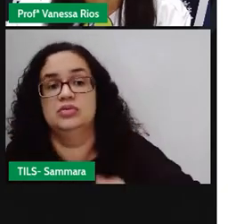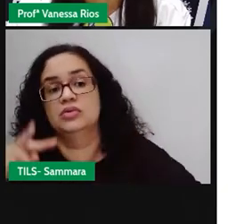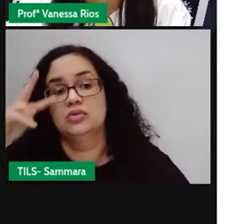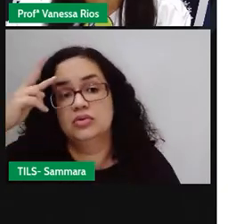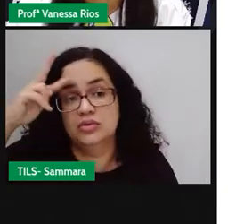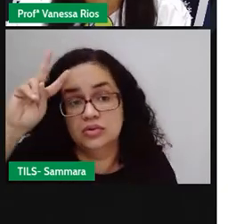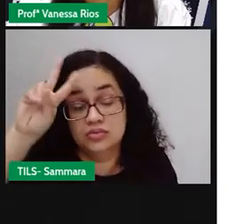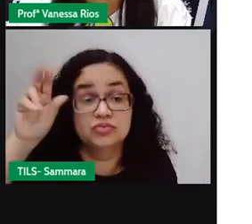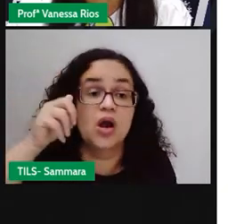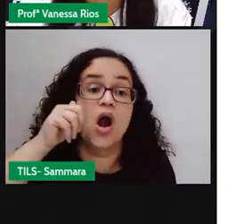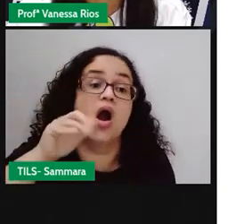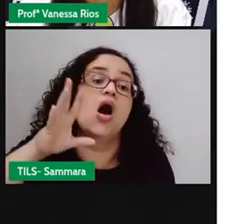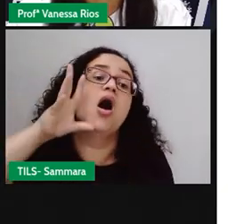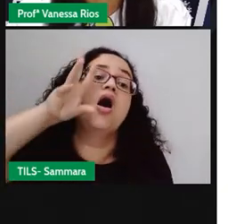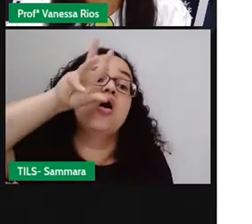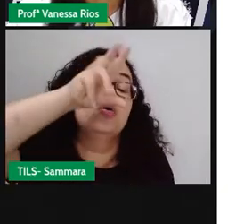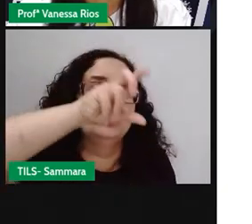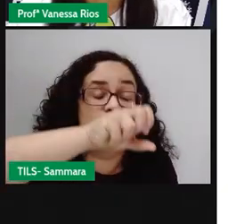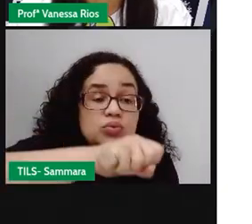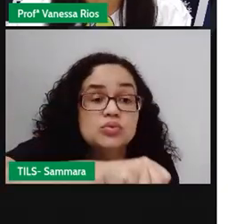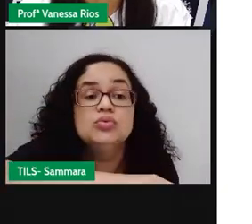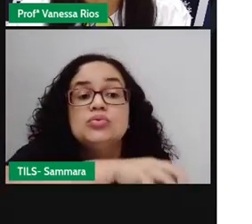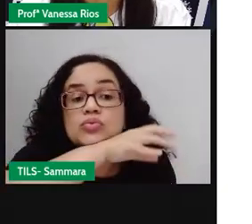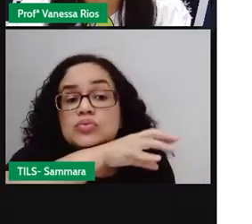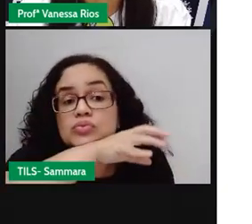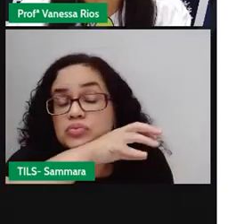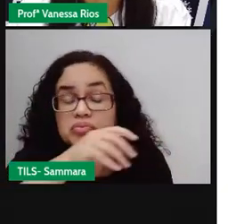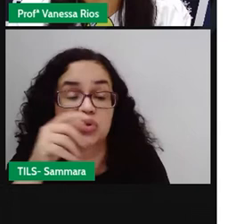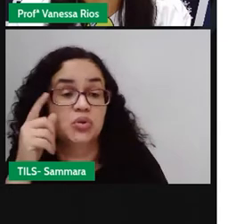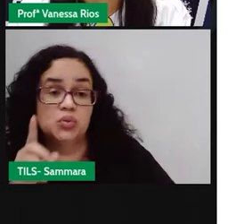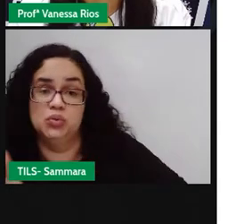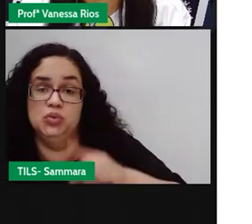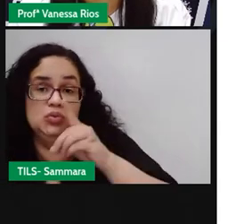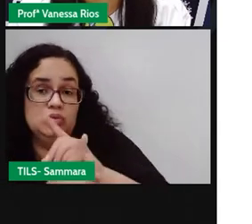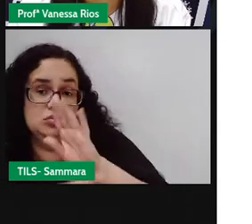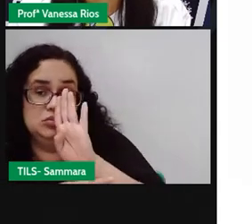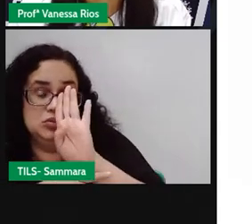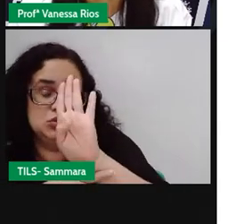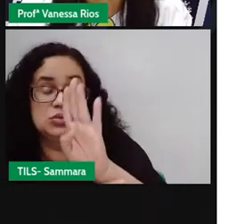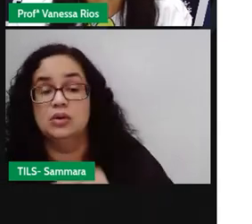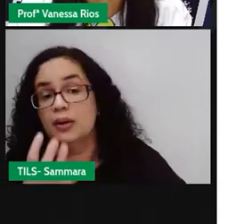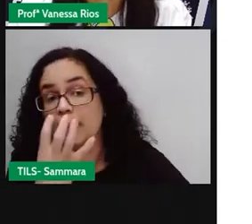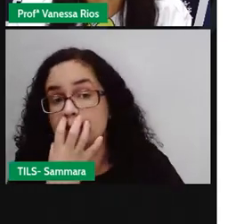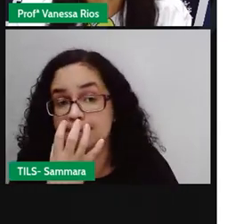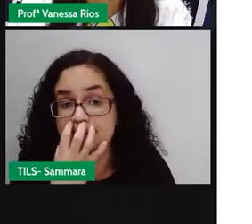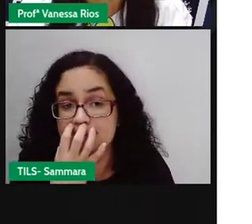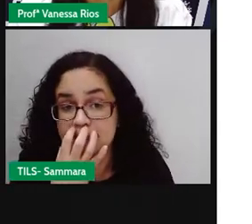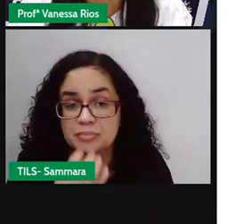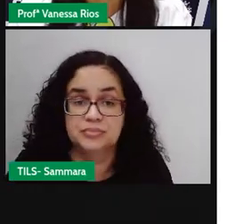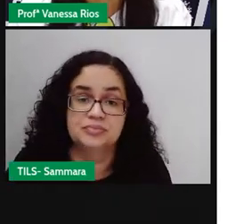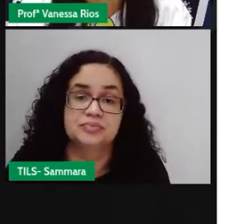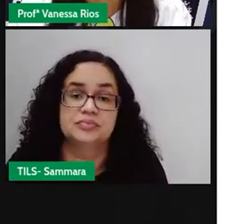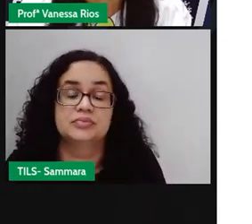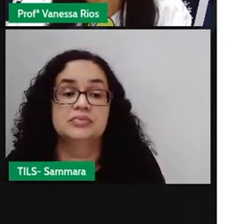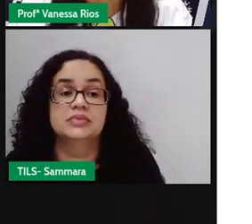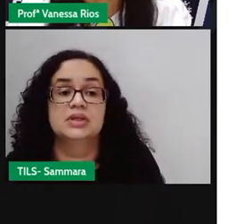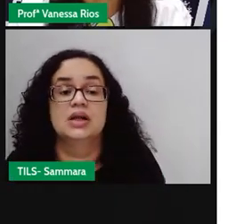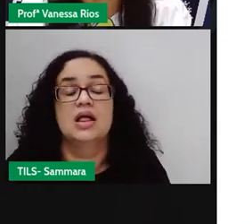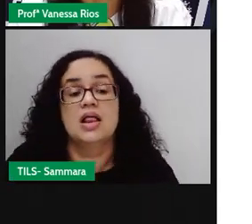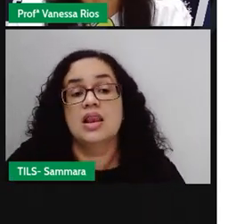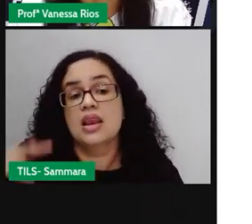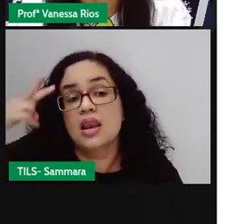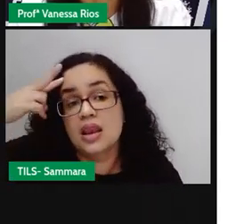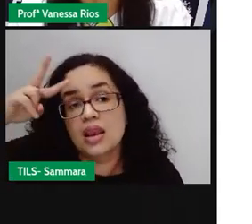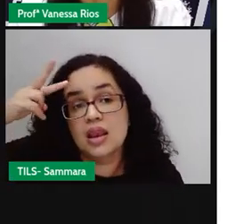a menina devorada pelo bicho porque não achou a ajuda do cachorro. E a gente reflete